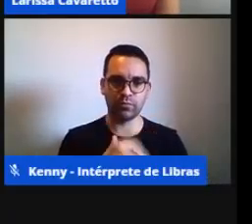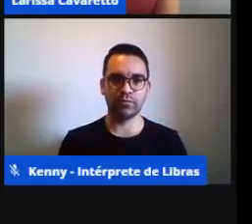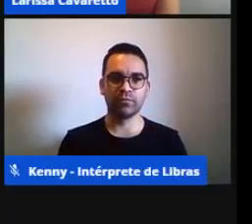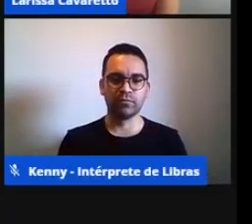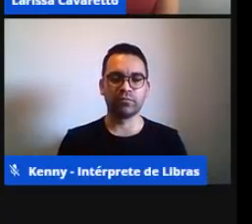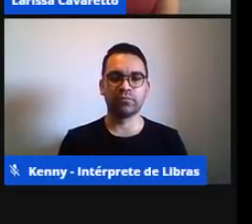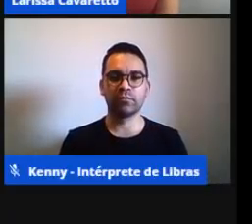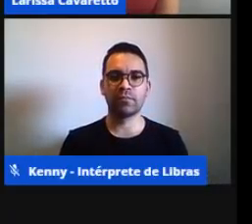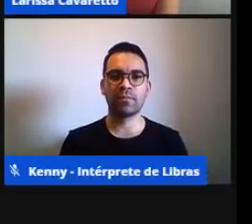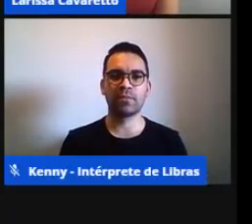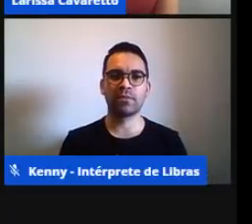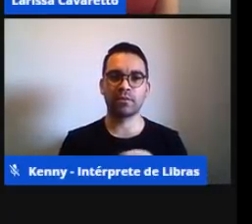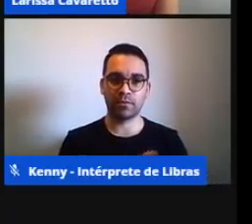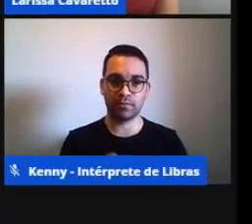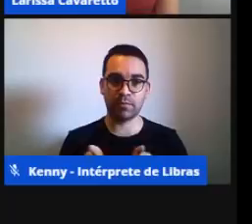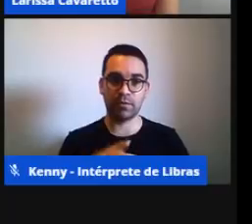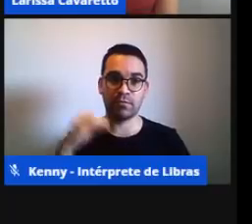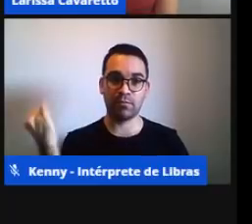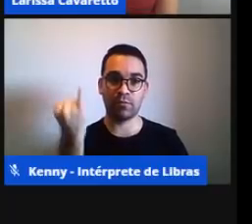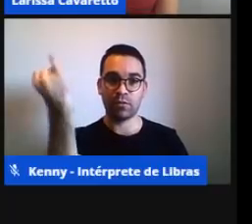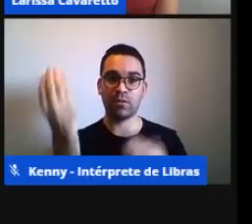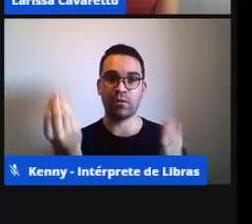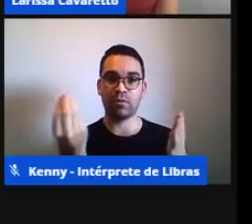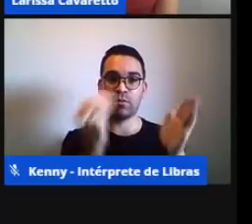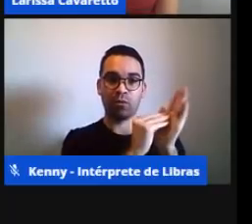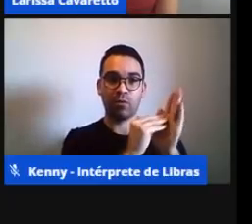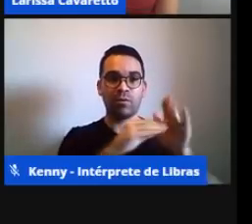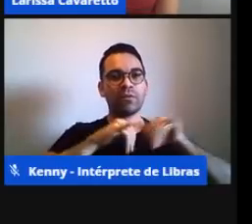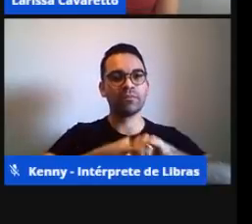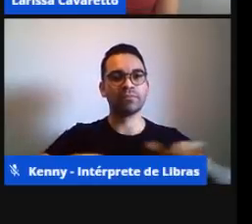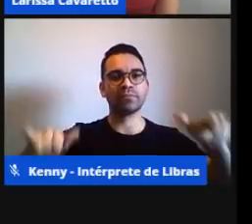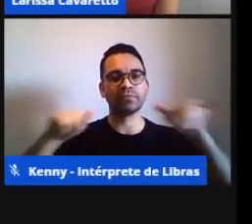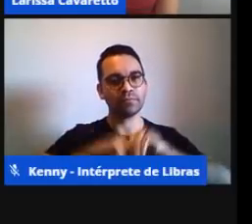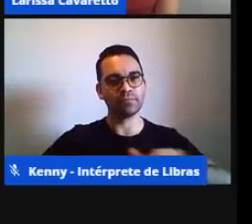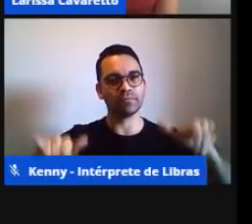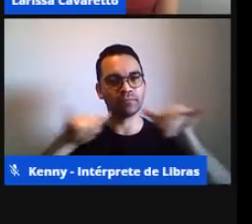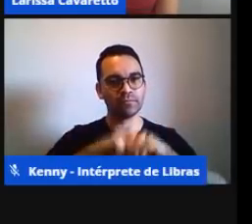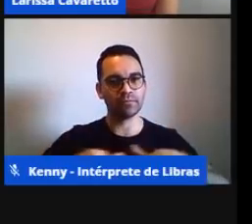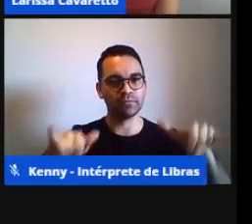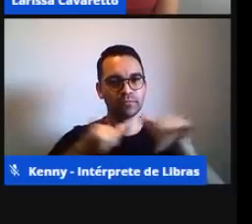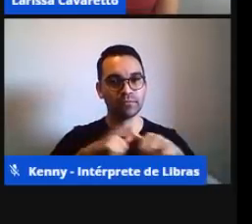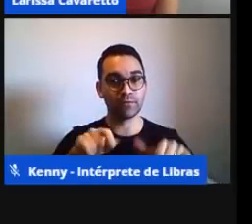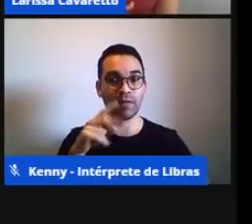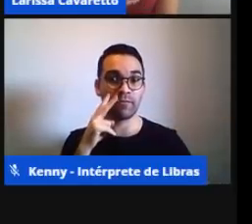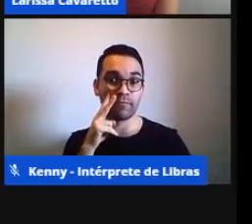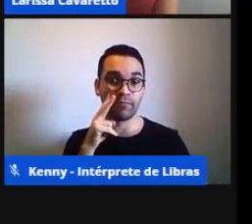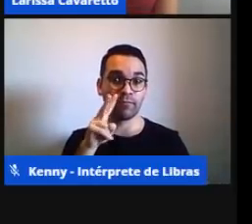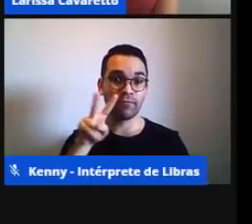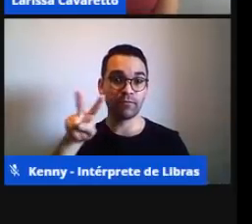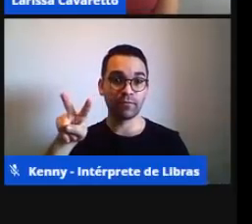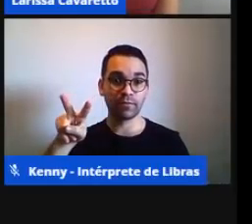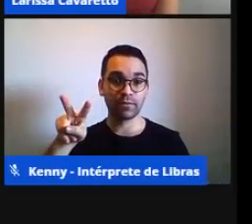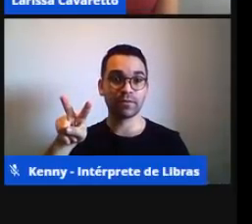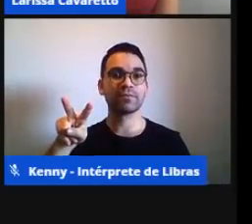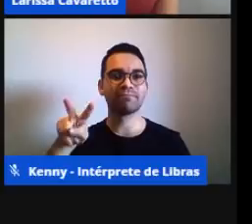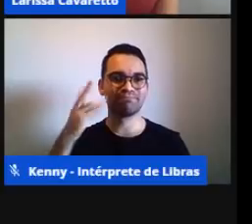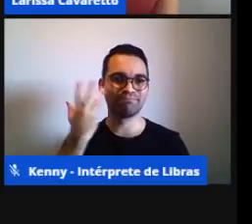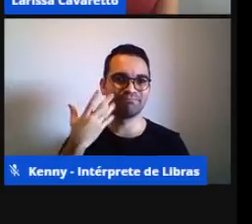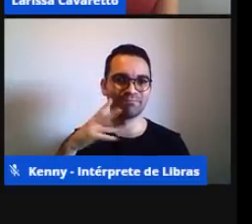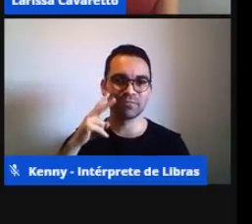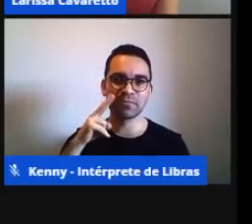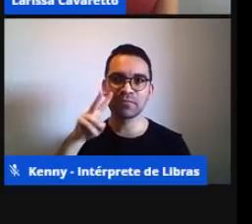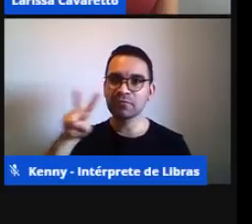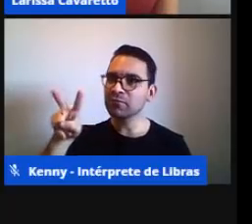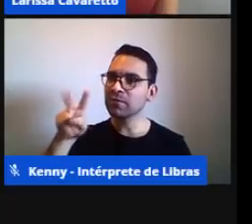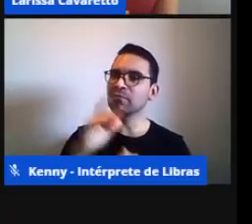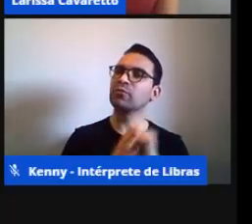Importante também colocar lembretes, colocar avisos na escola para a criança lembrar de higienizar as mãos, para os funcionários lembrarem de